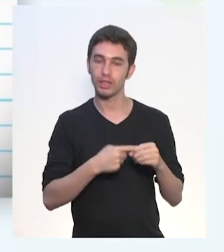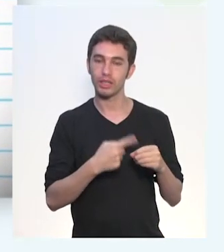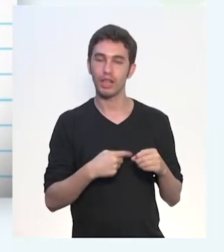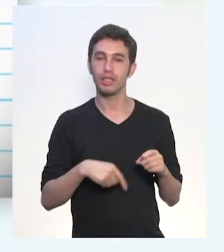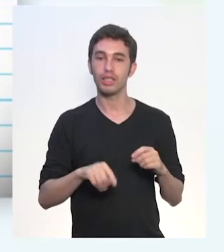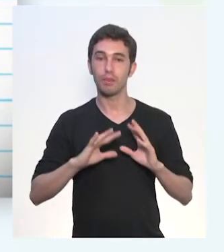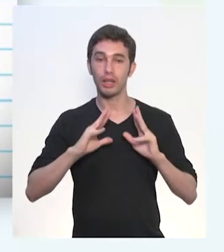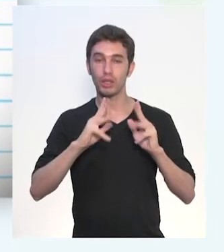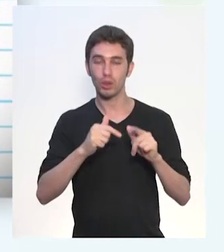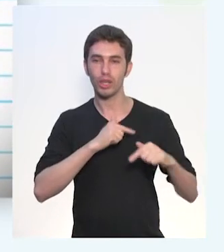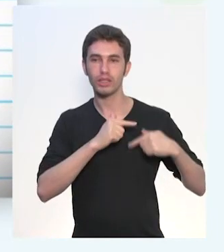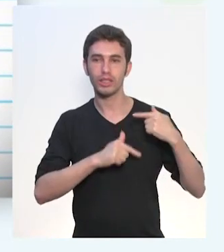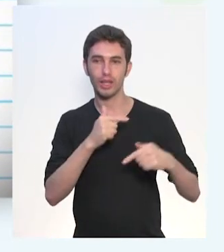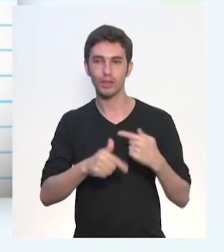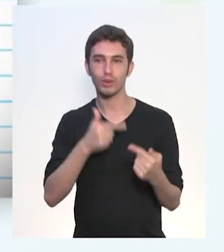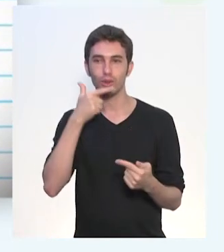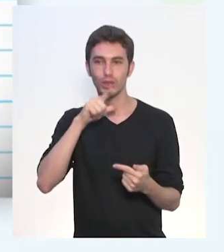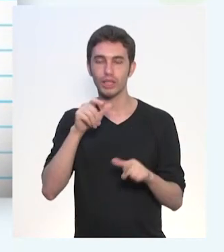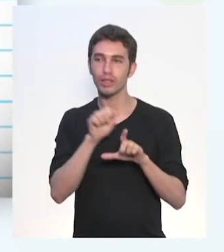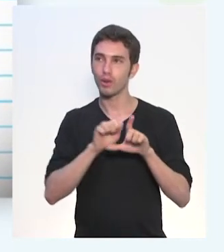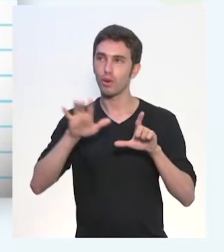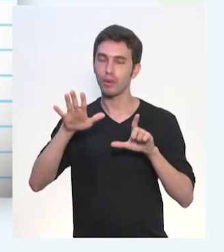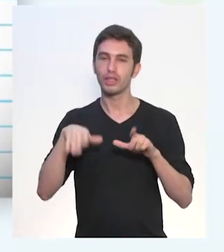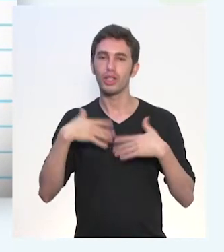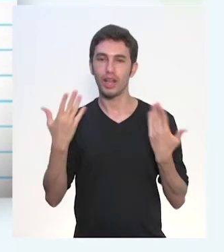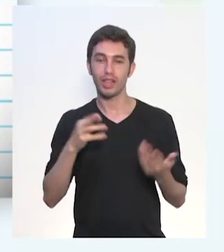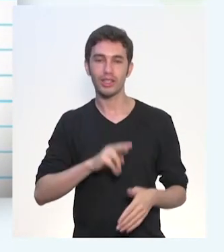as gerações possam sempre compartilhar essa riqueza